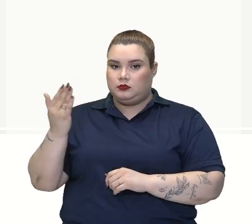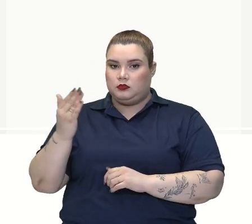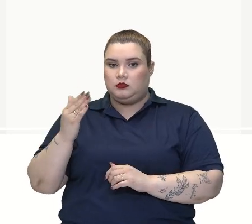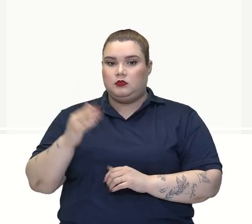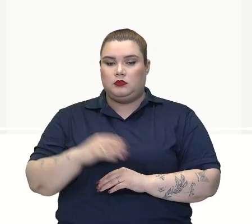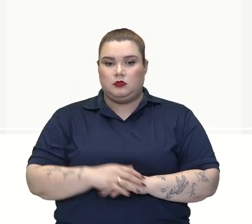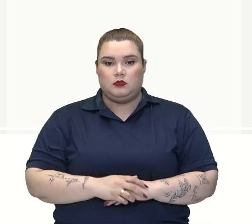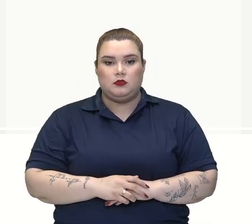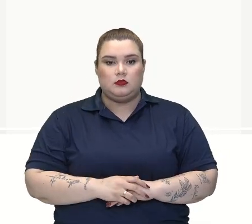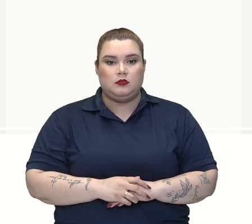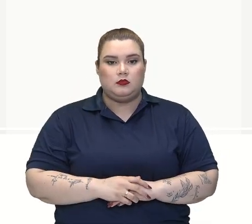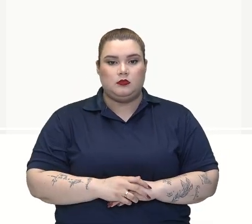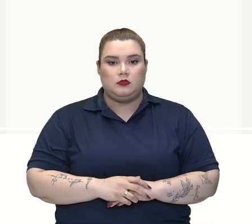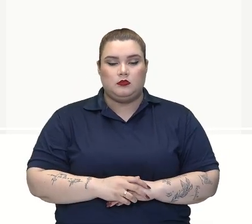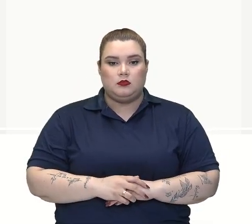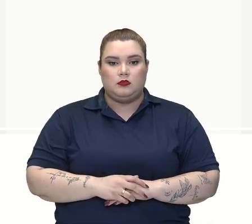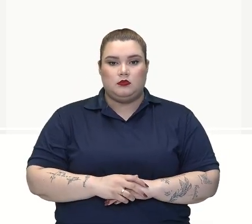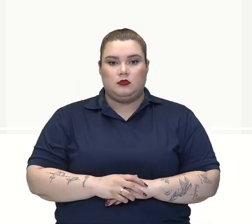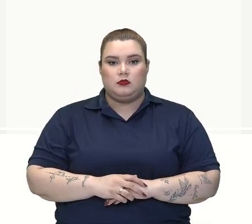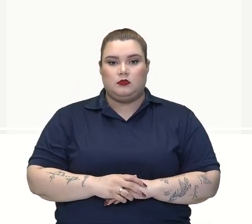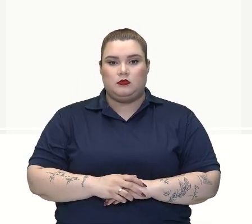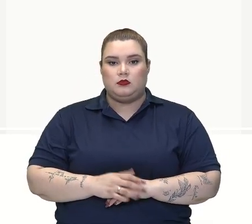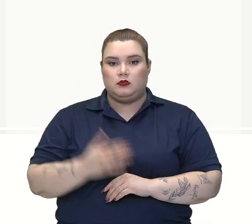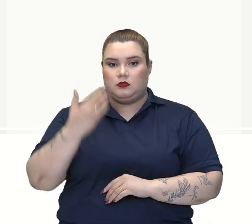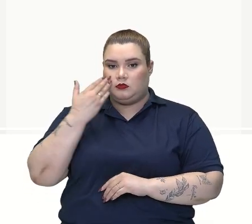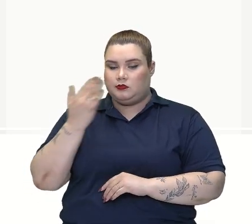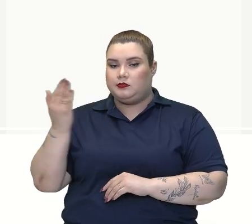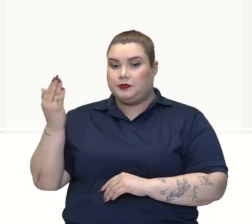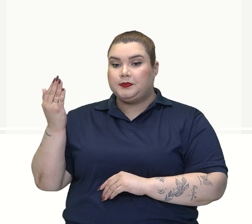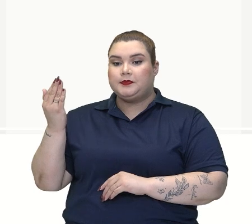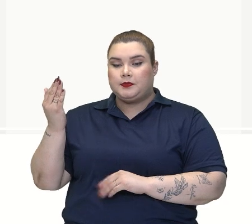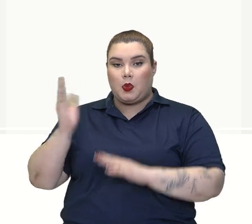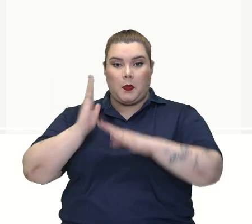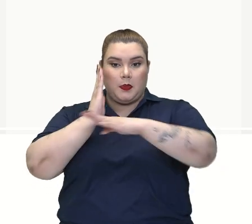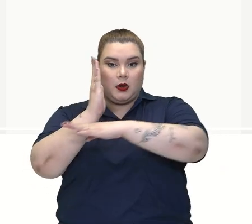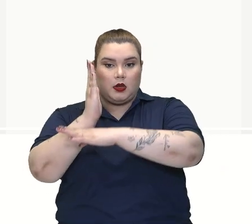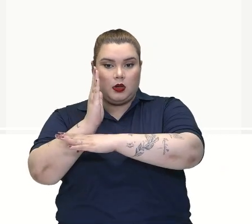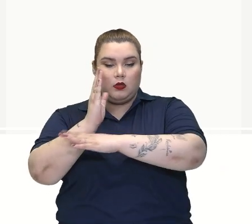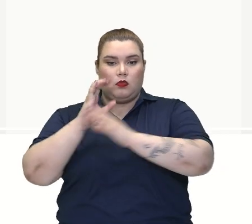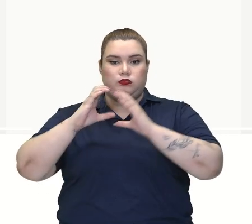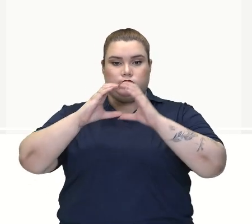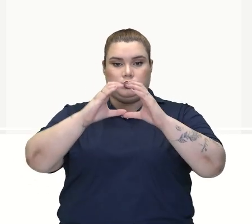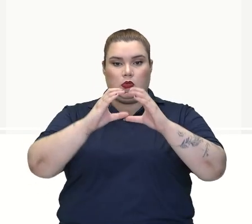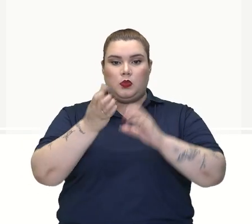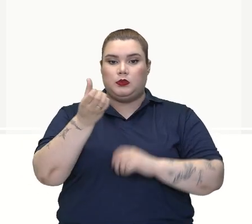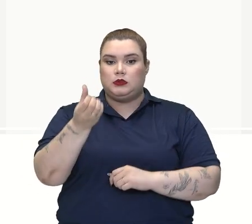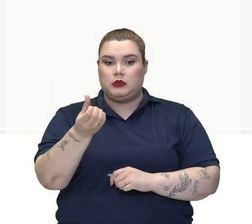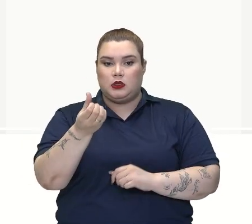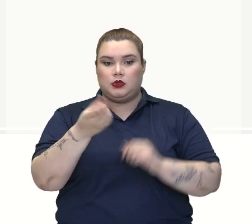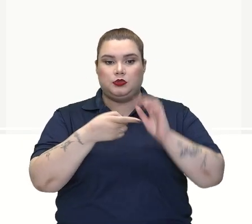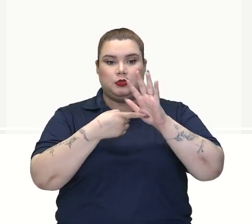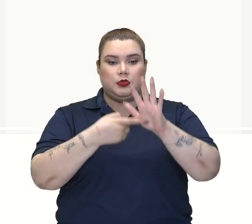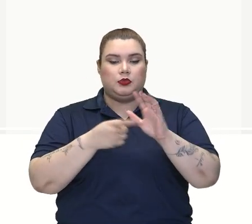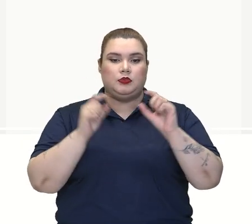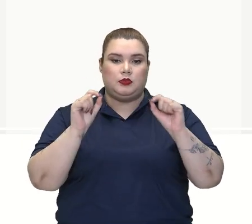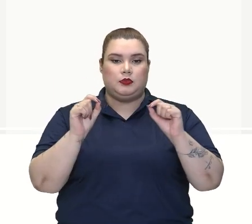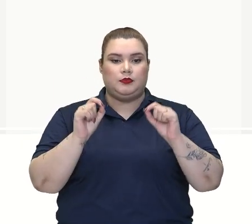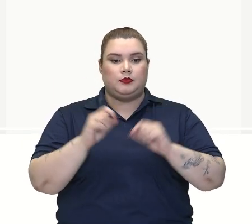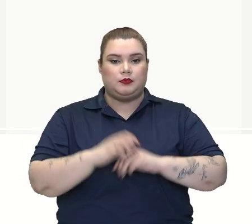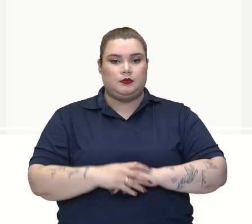da circunferência, no centro do plano cartesiano, tá? Esse 6 indica que